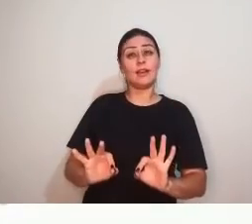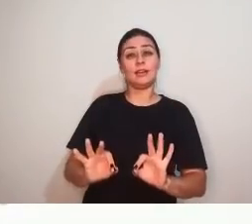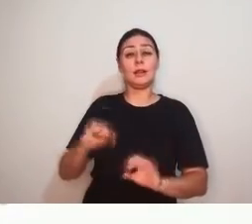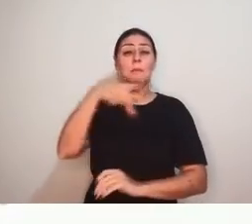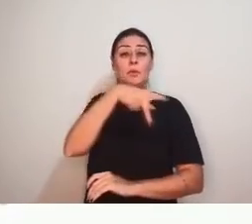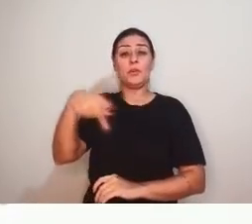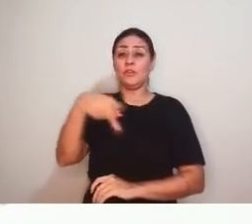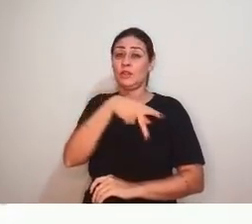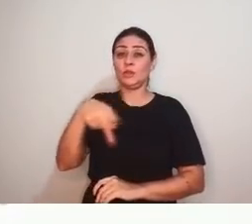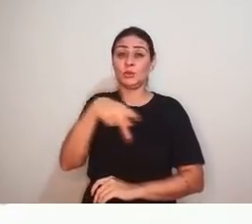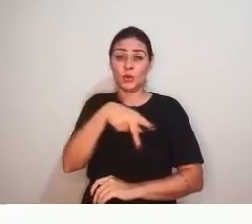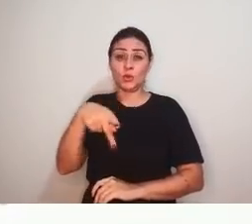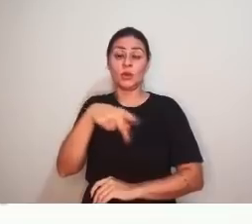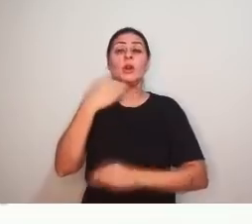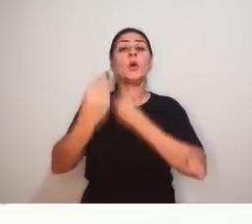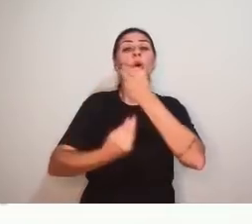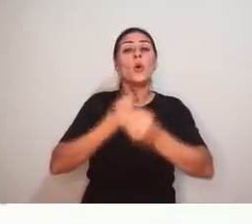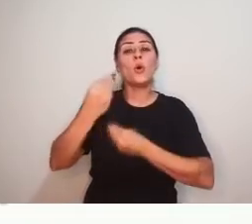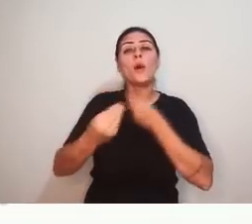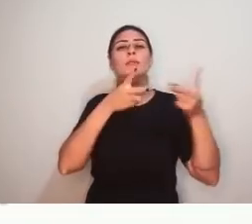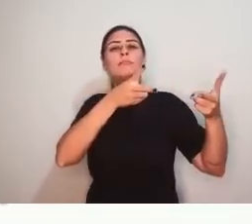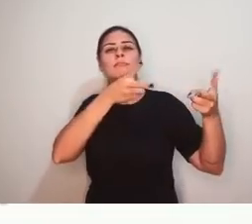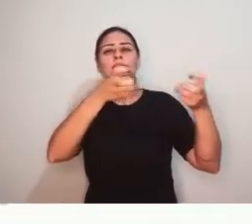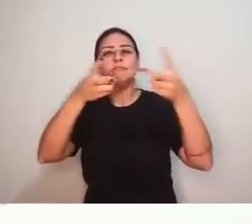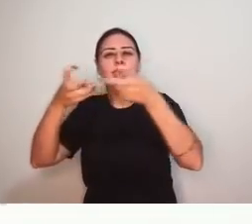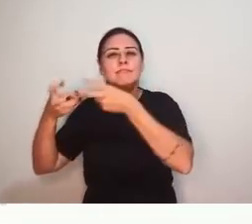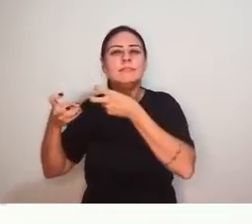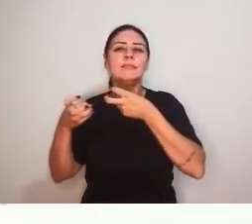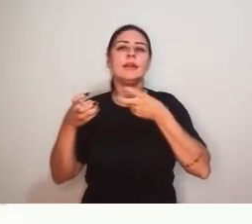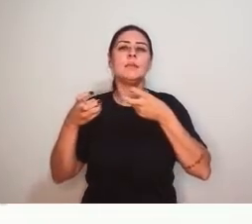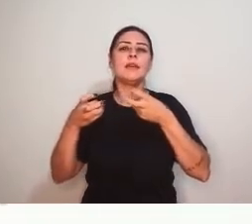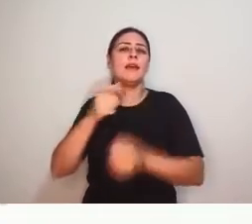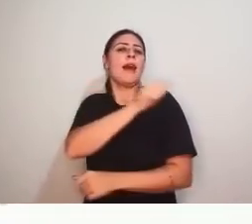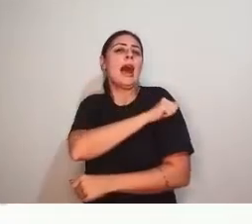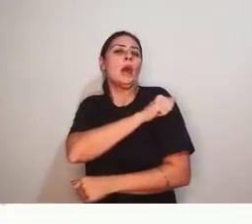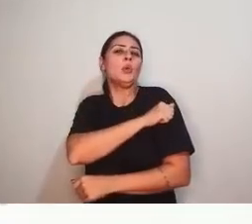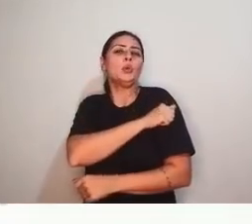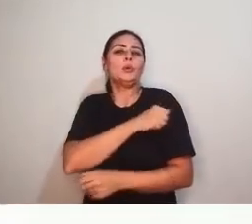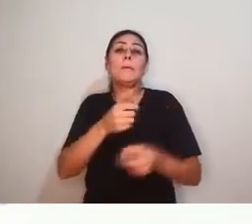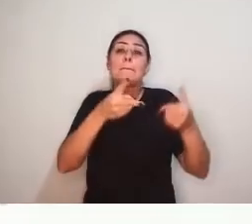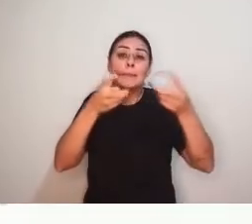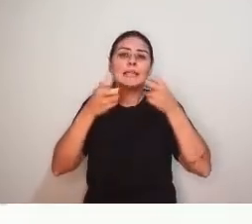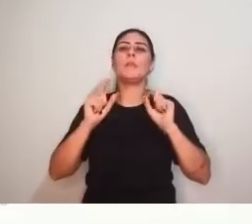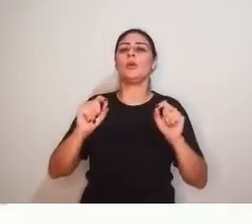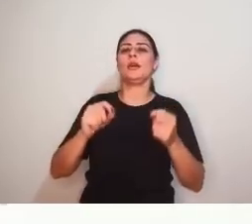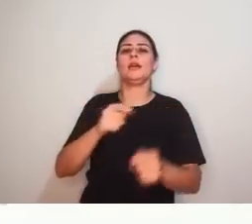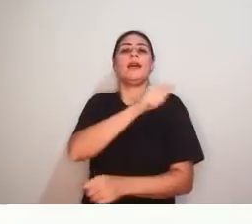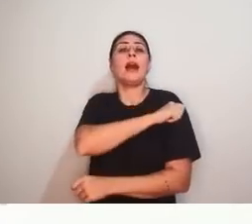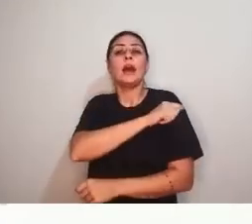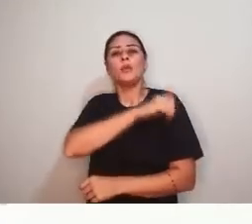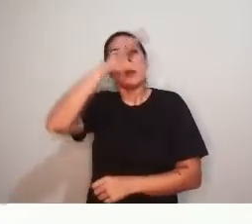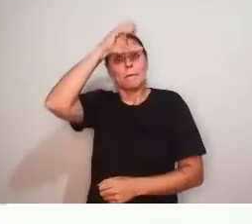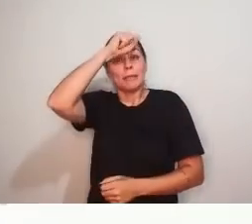estruturada pela docência, de qual observação que é requerida que ele faça,